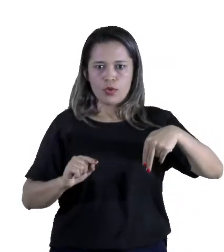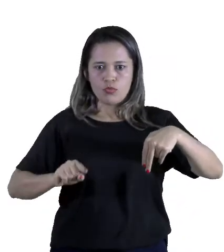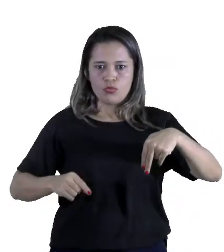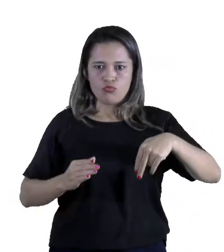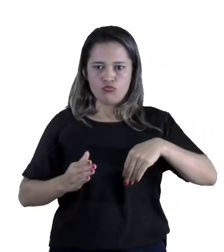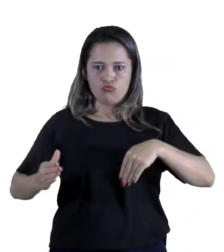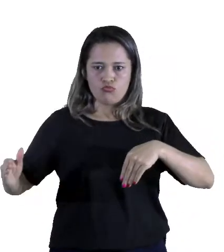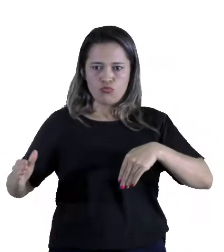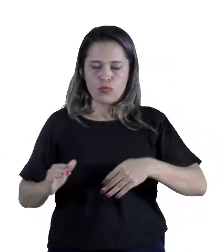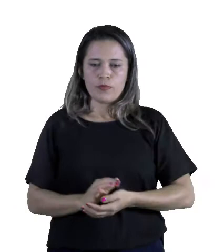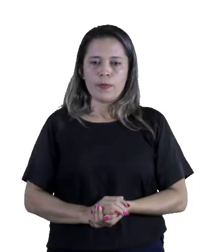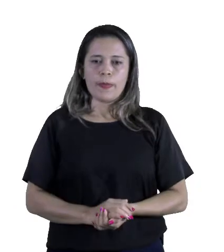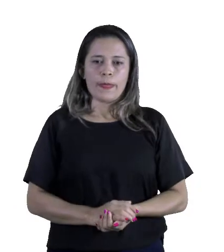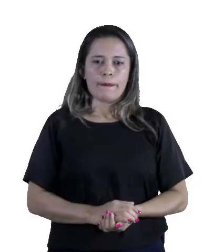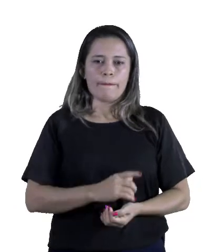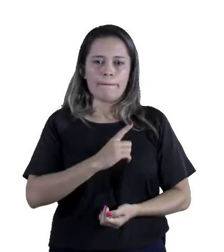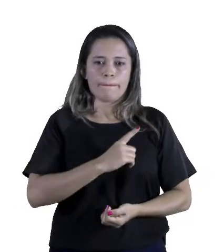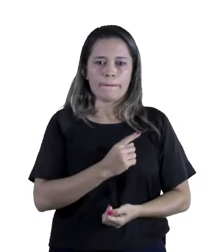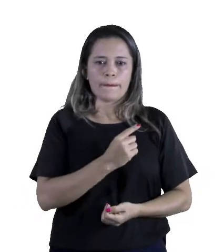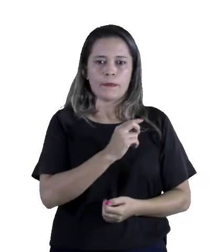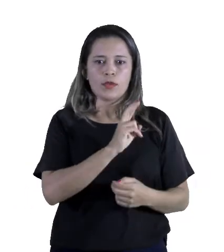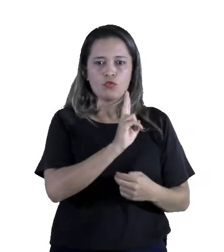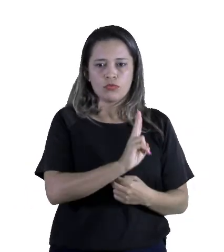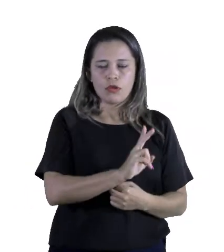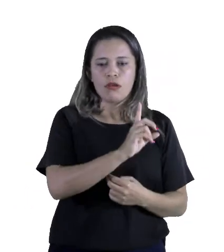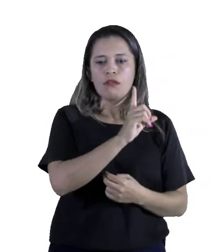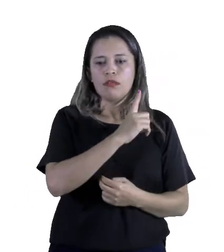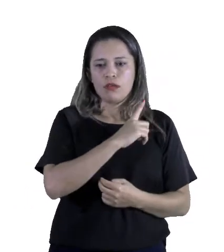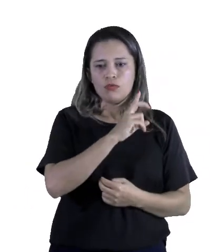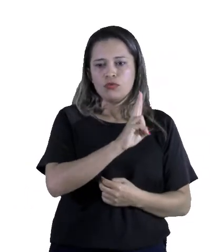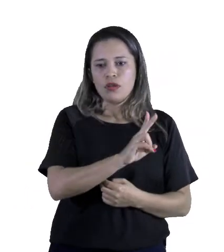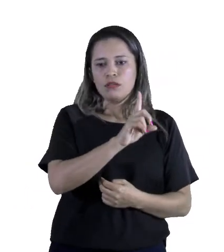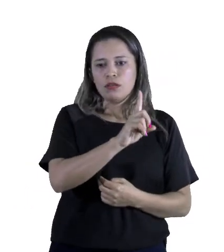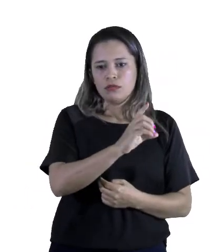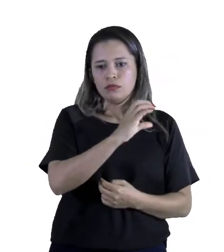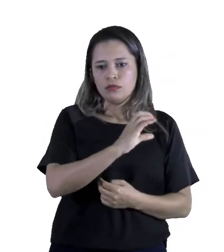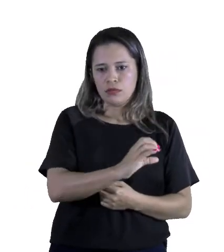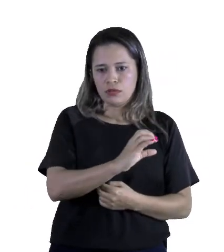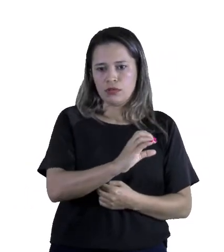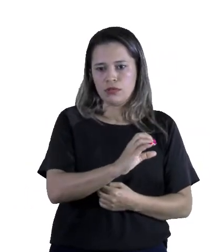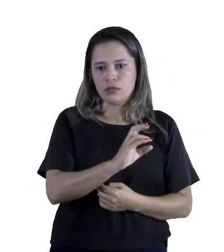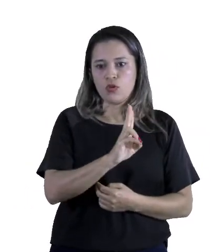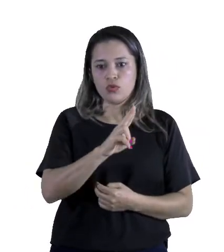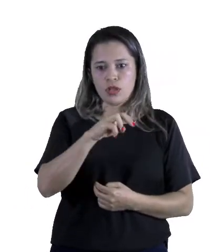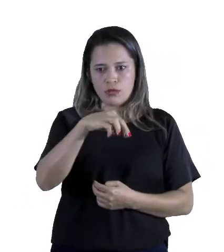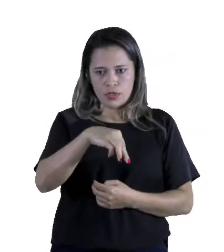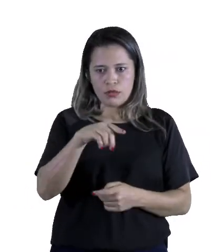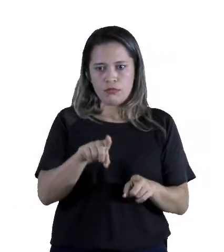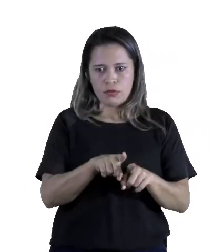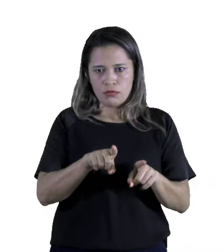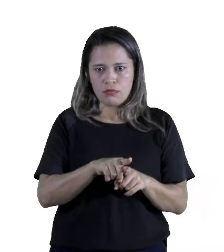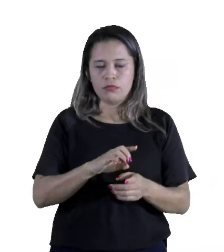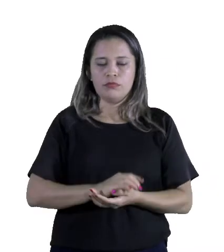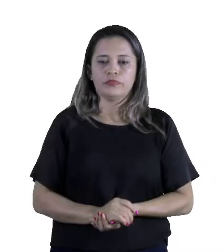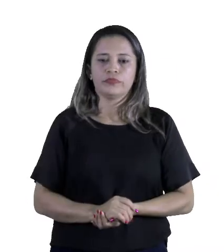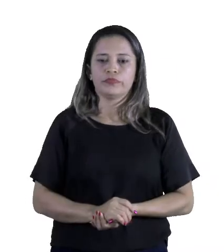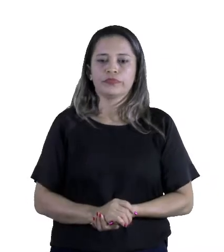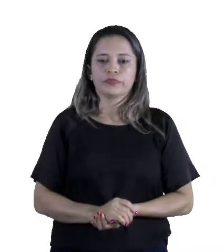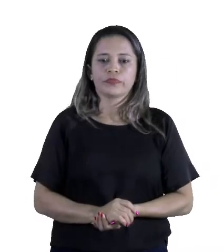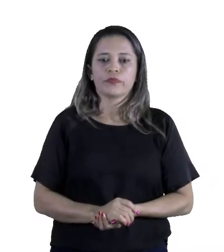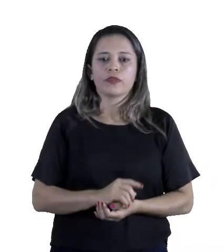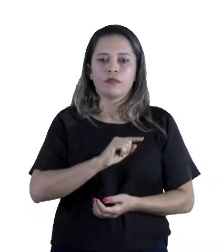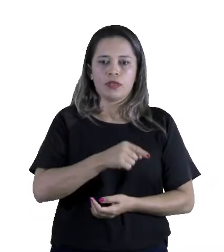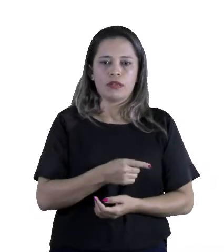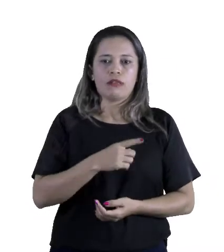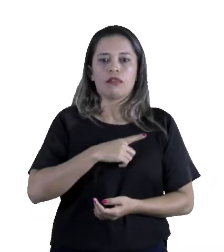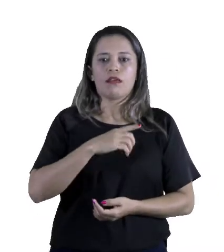vírgula. Parte inteira nós temos unidade, dezena, centena e tem unidade de milhar também. Parte decimal vem